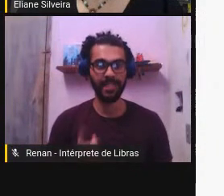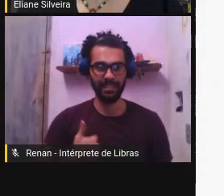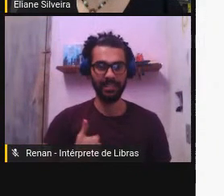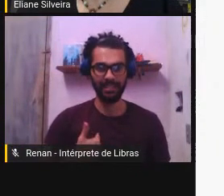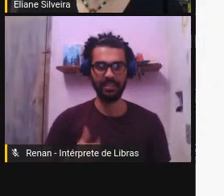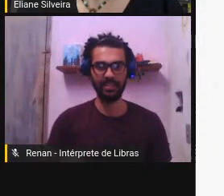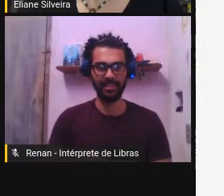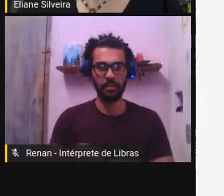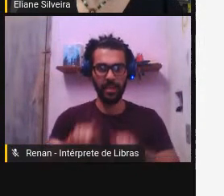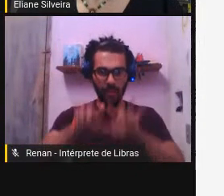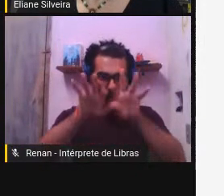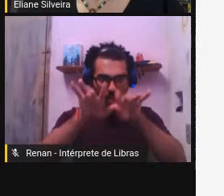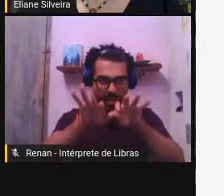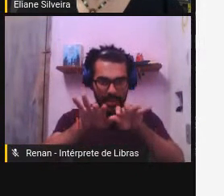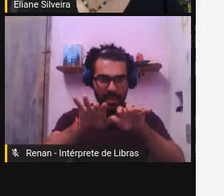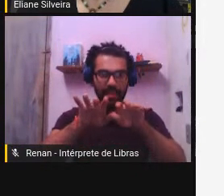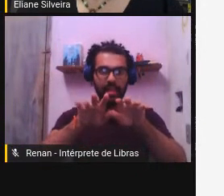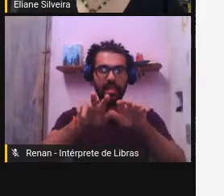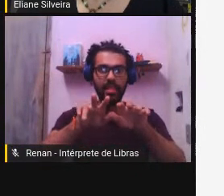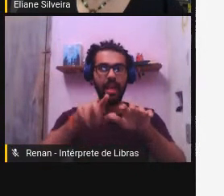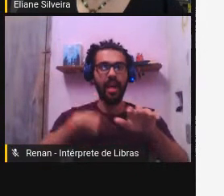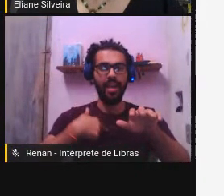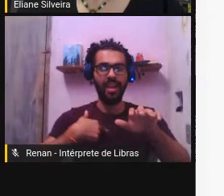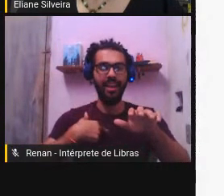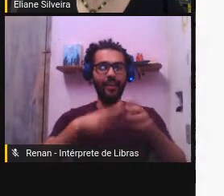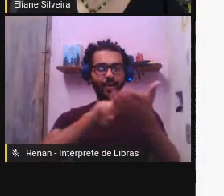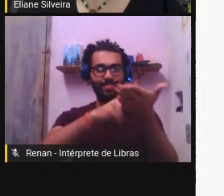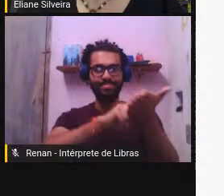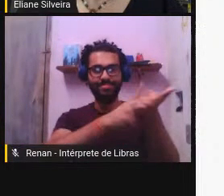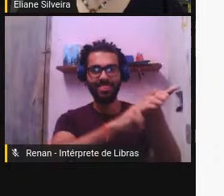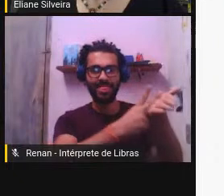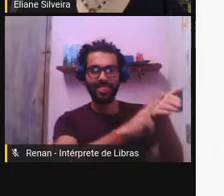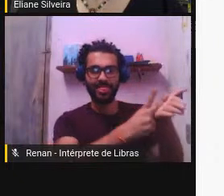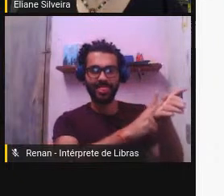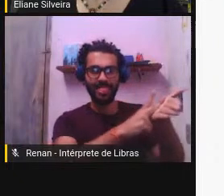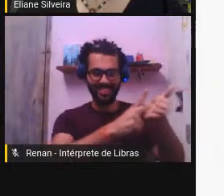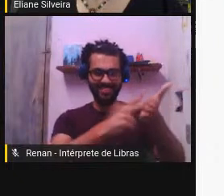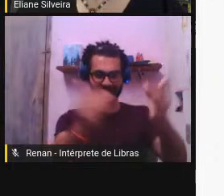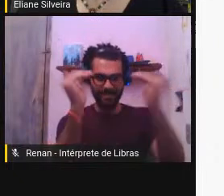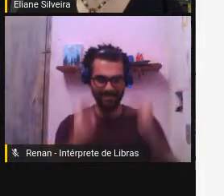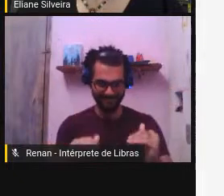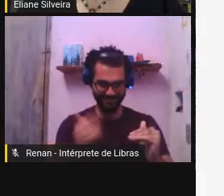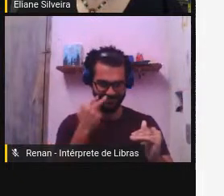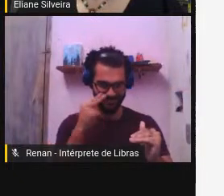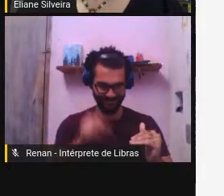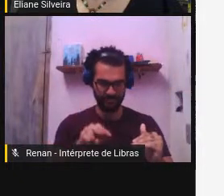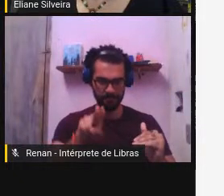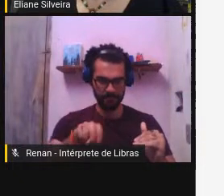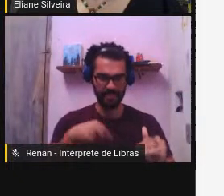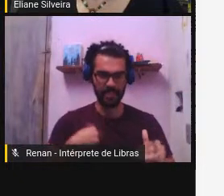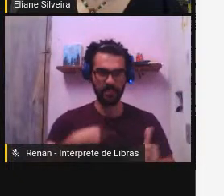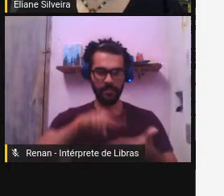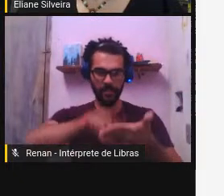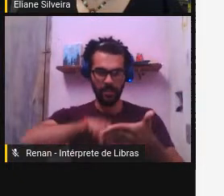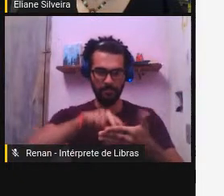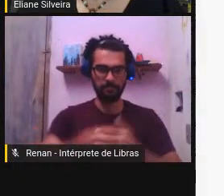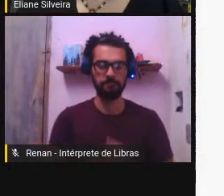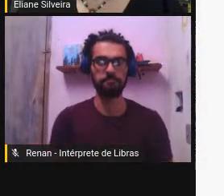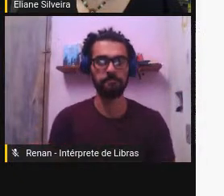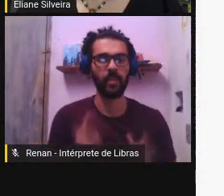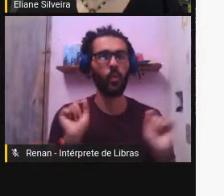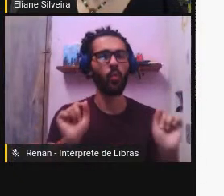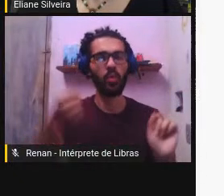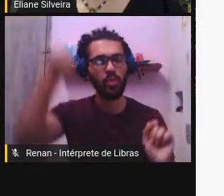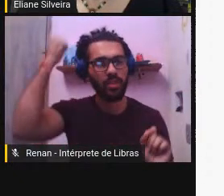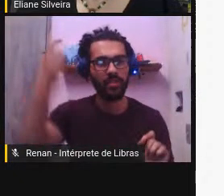abaixo e vou ler para vocês agora. Então, a primeira coisa que o Sossir diz,